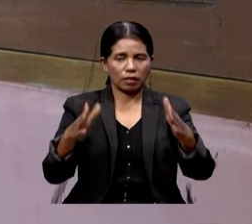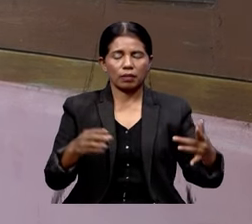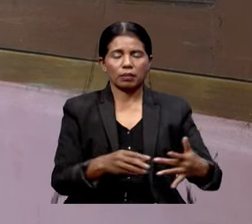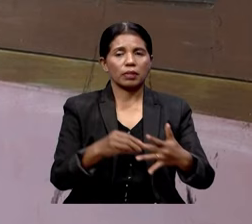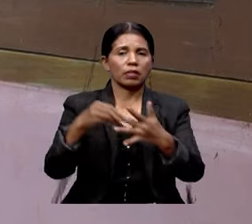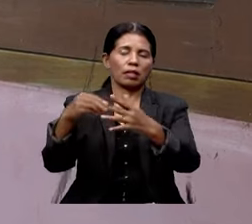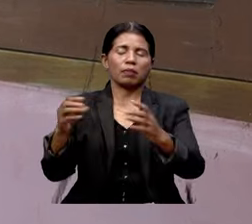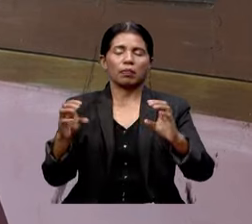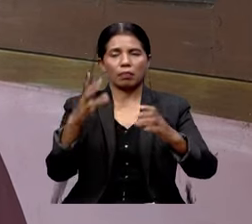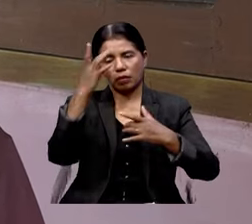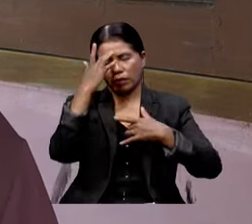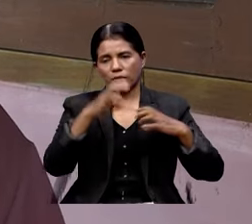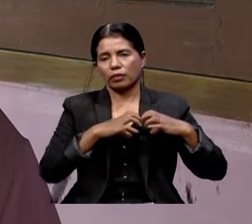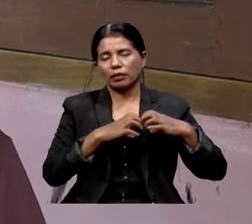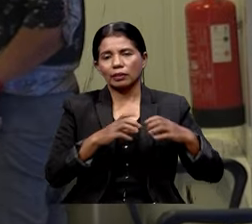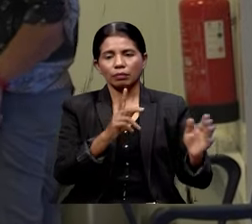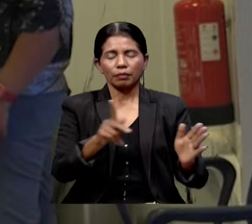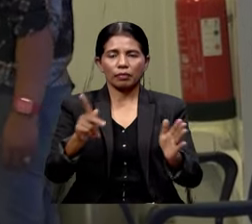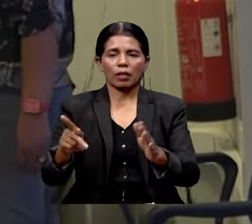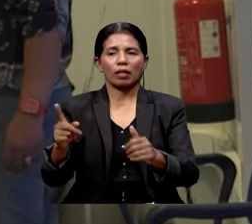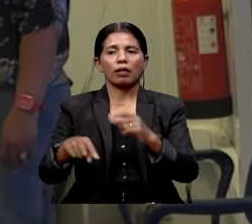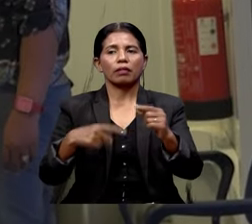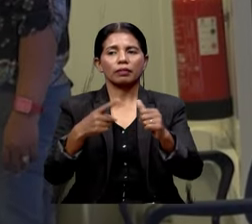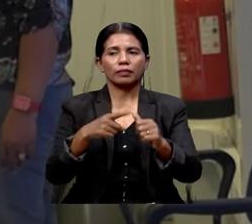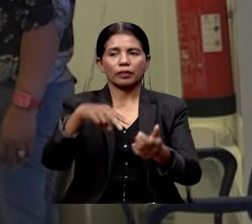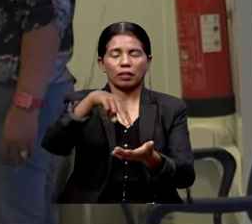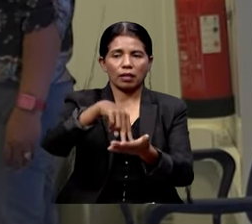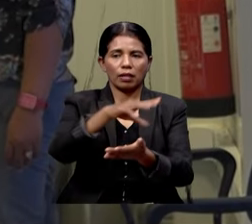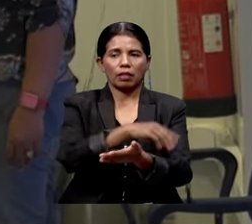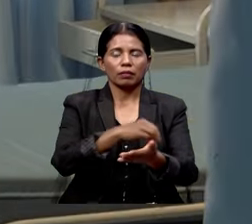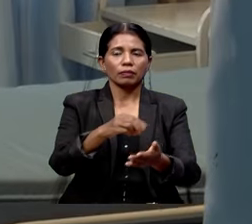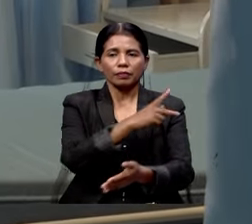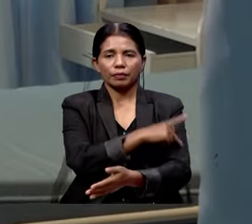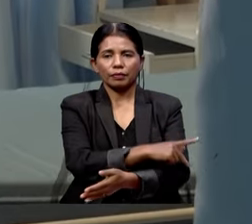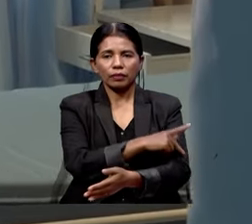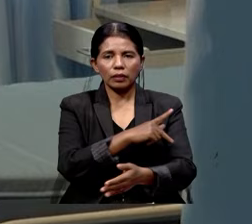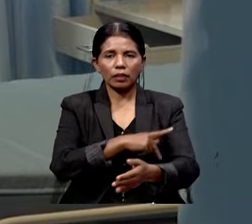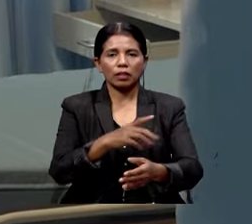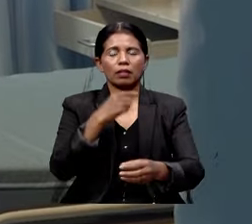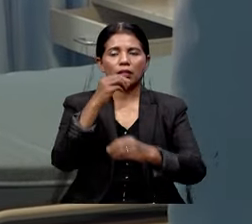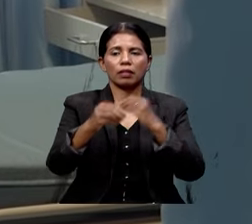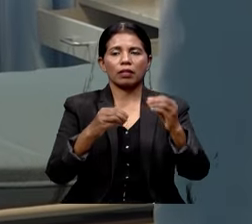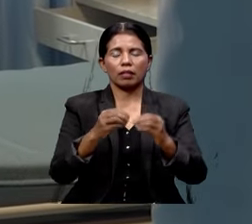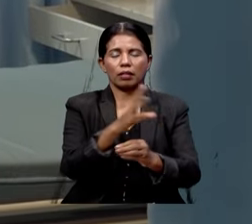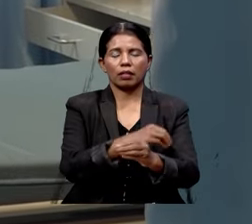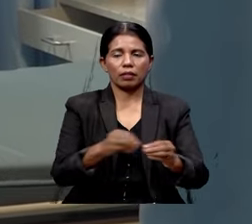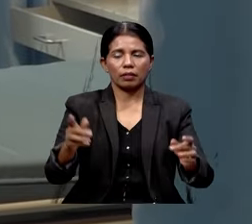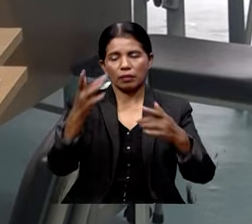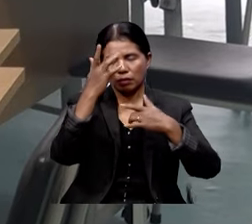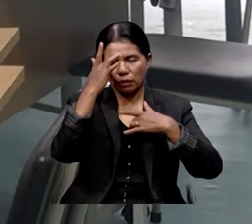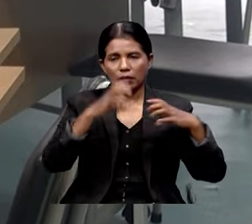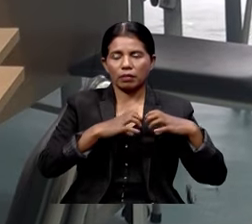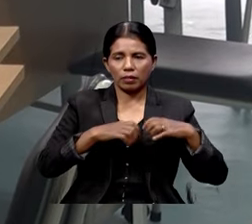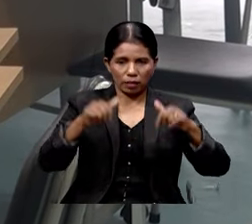kardiologinia Além de neto ir plano e a início, bem ir a rua estabelece clínica coração necata, halo tratamento, bamoras fuan